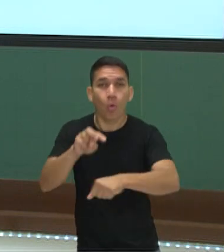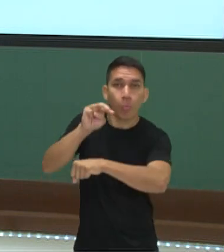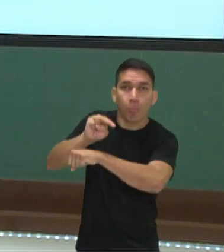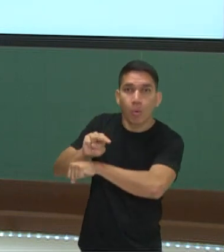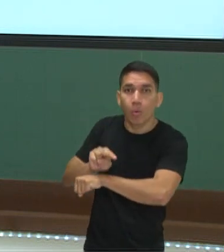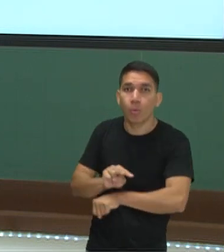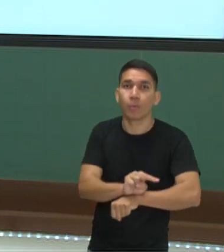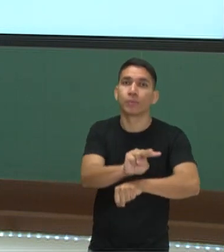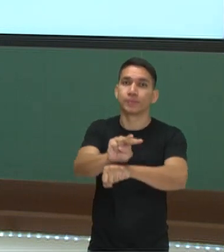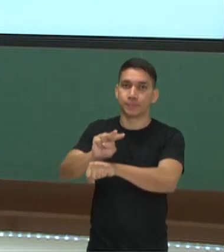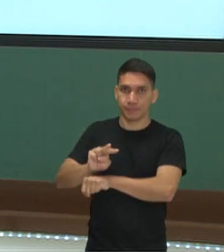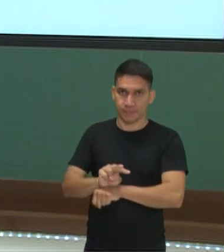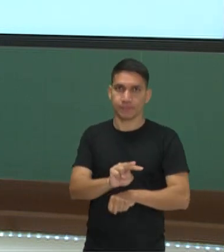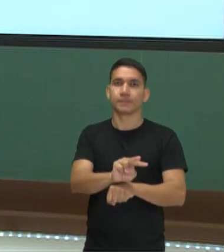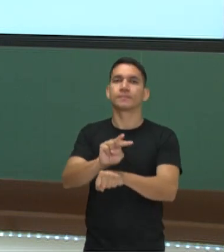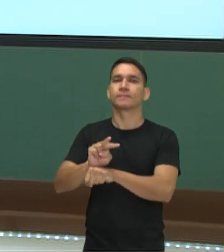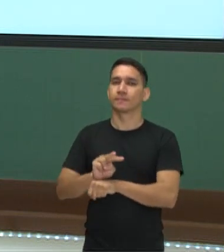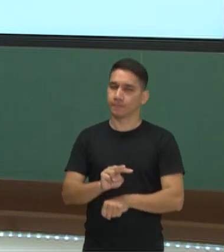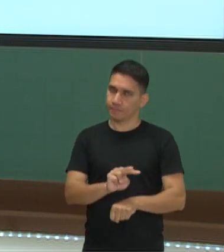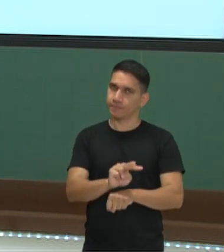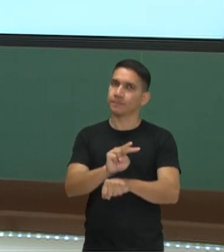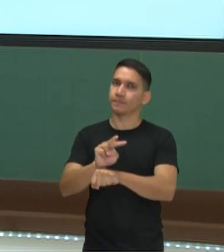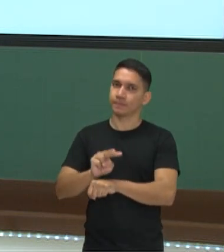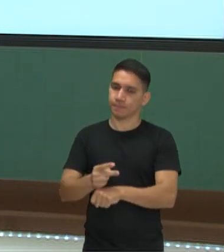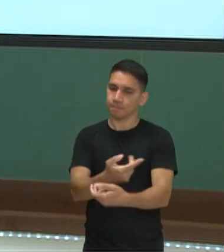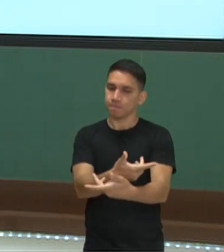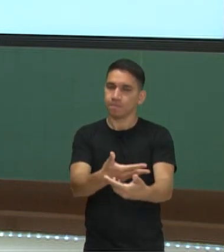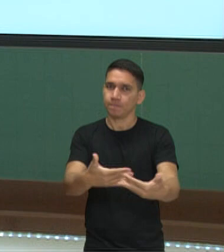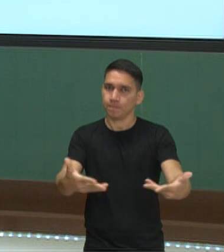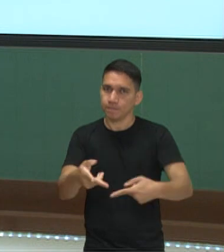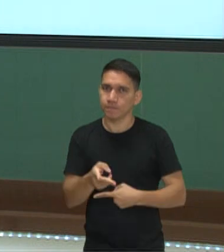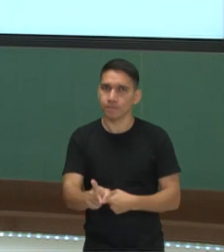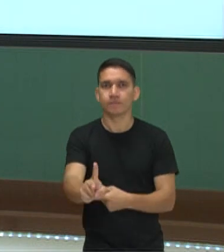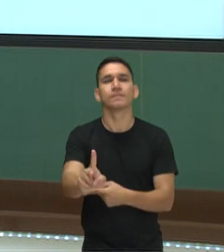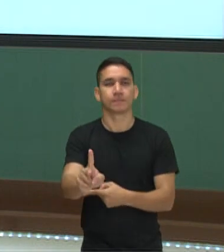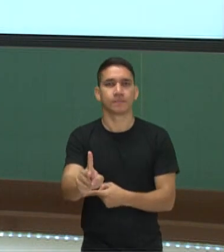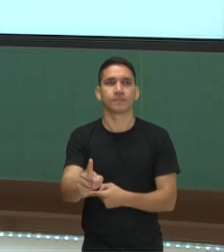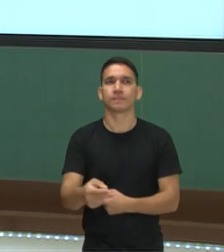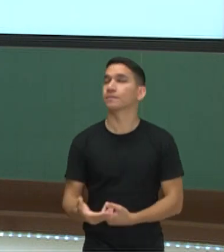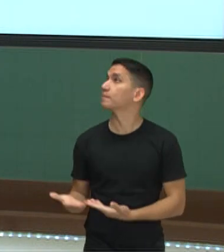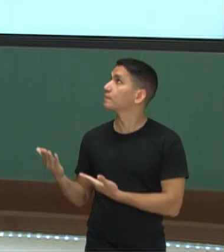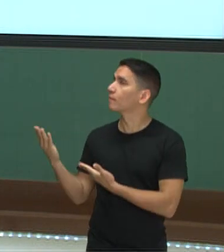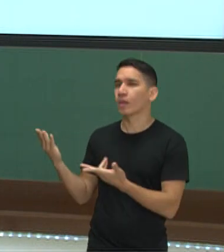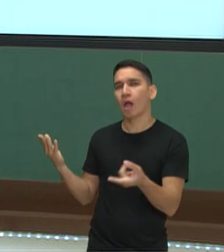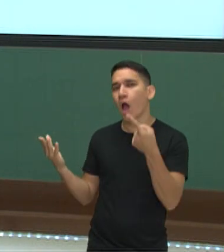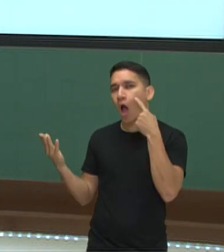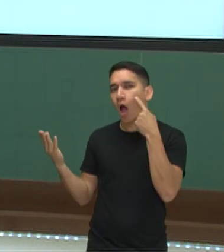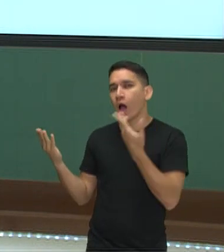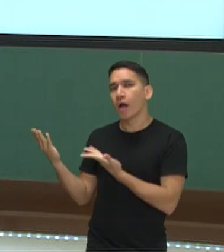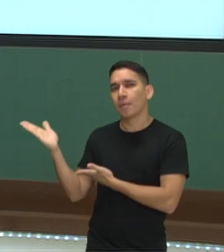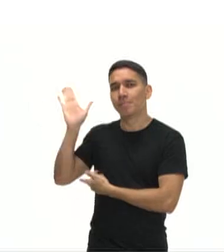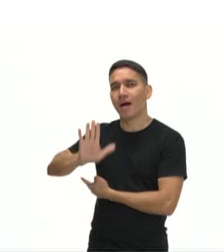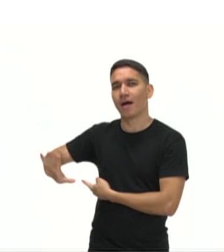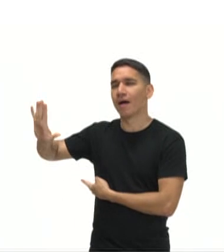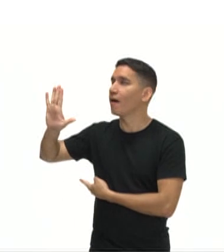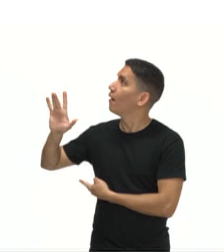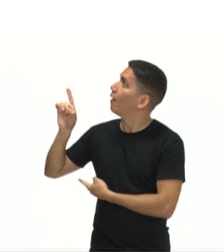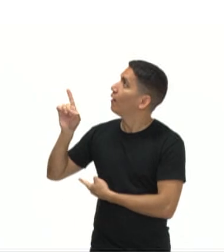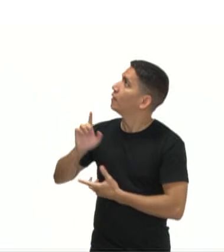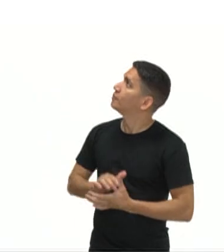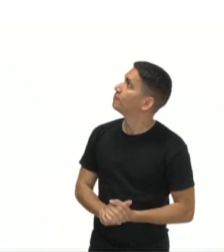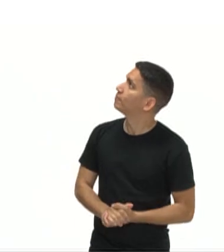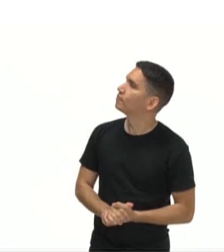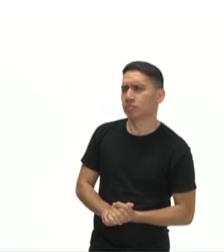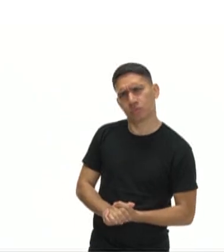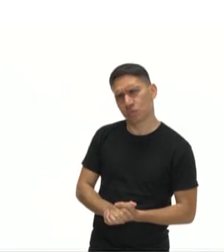sua preservação, para a sua conservação. Observe bem essa imagem.